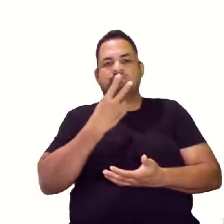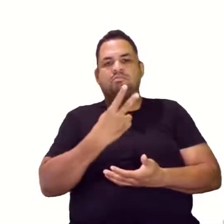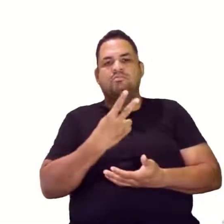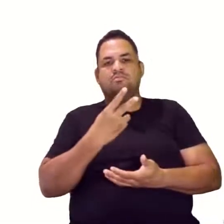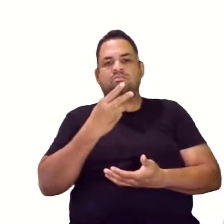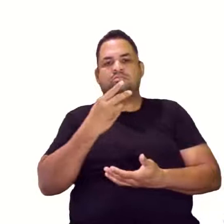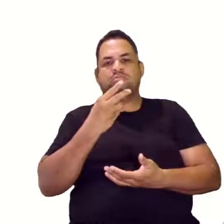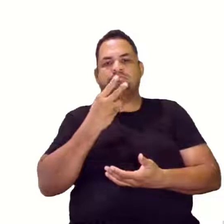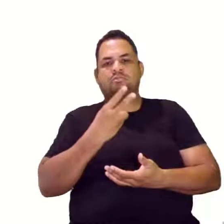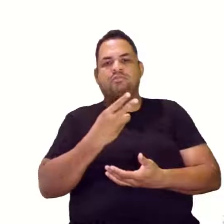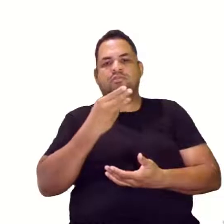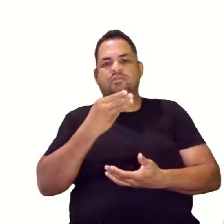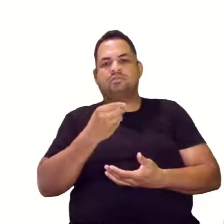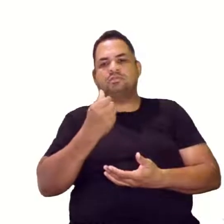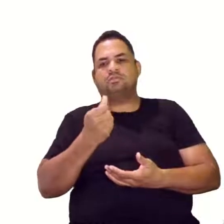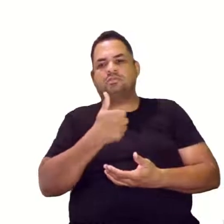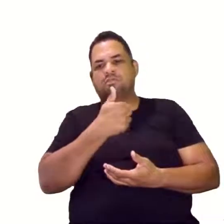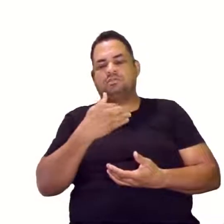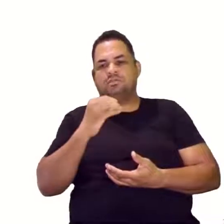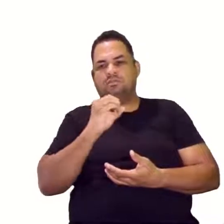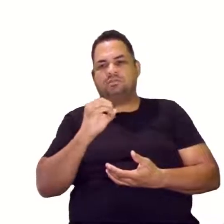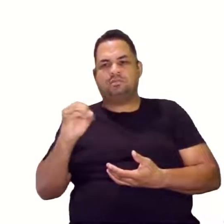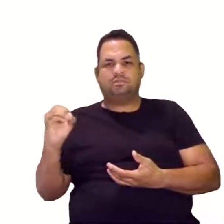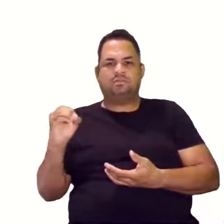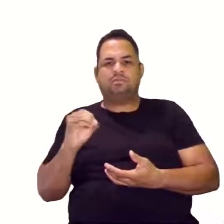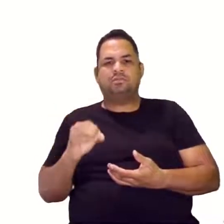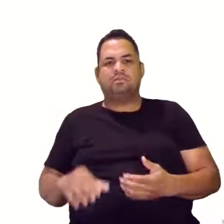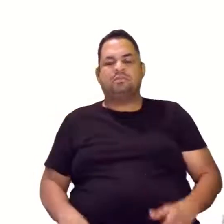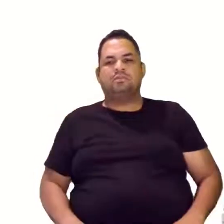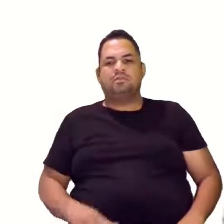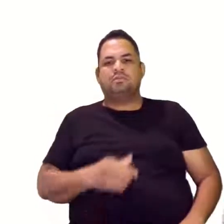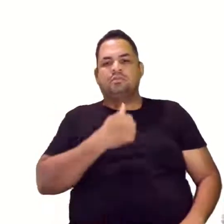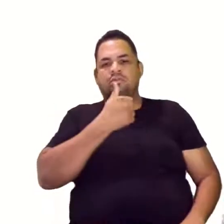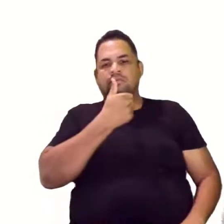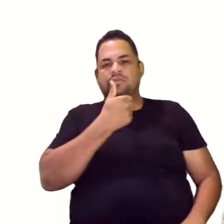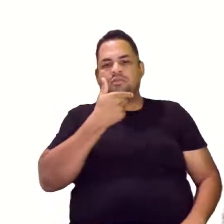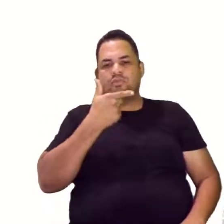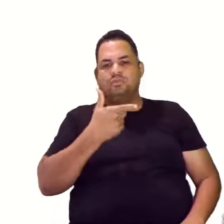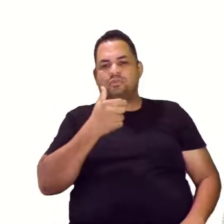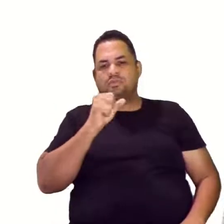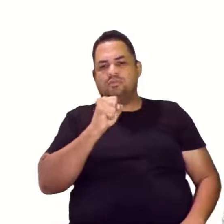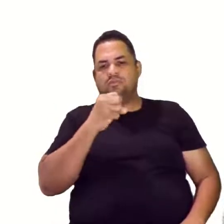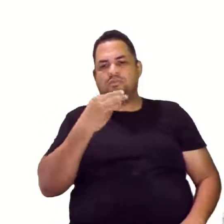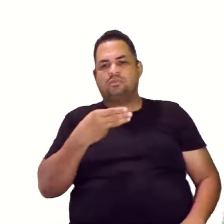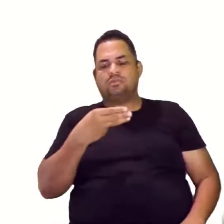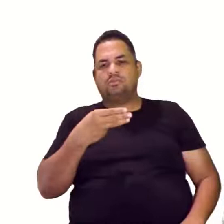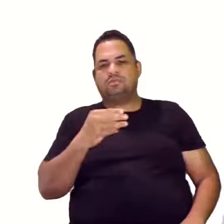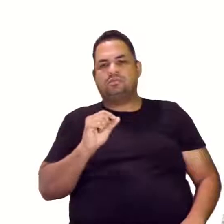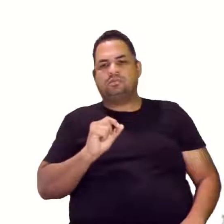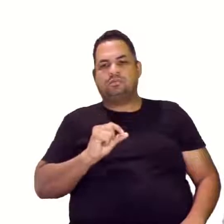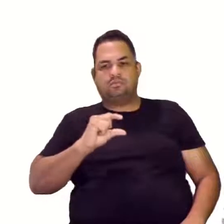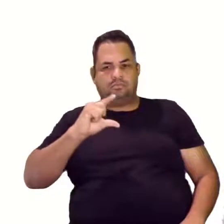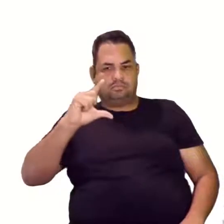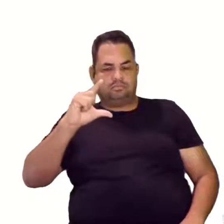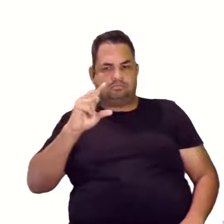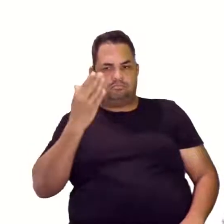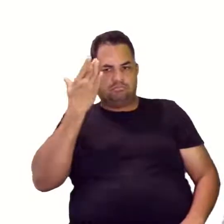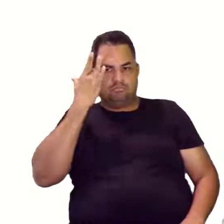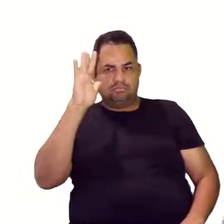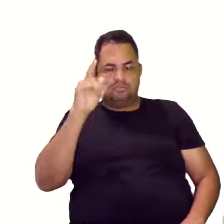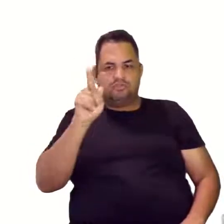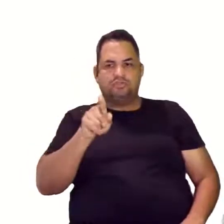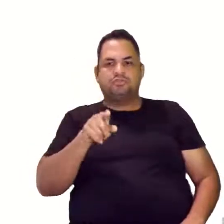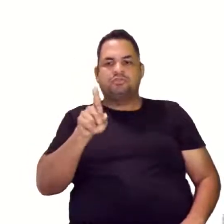236 é o nosso 100%. Né? 100%. E o 283,20, que é o aumento, que eu ainda não sei,